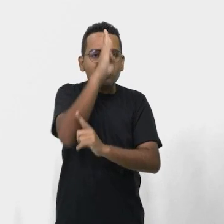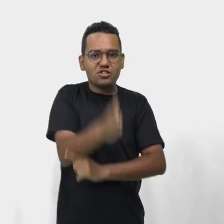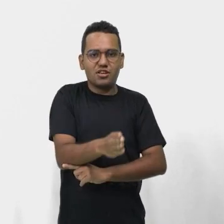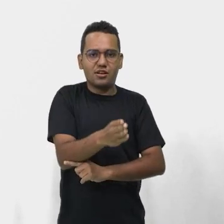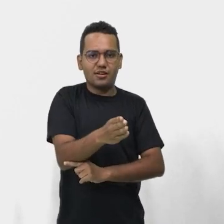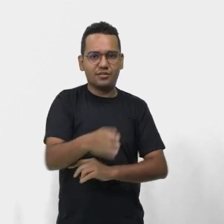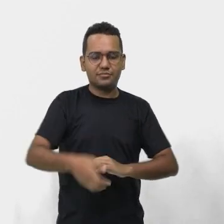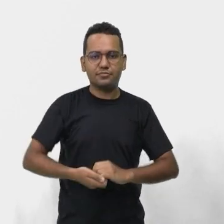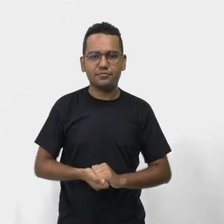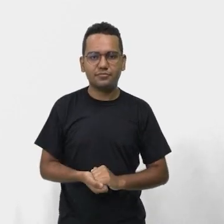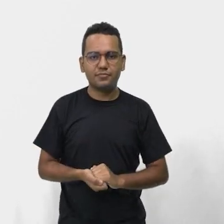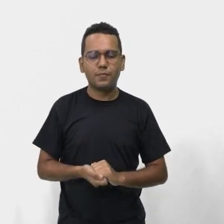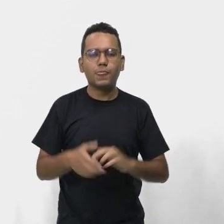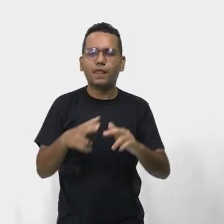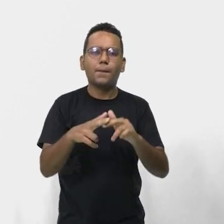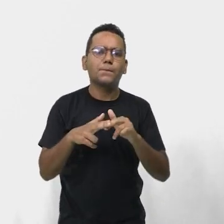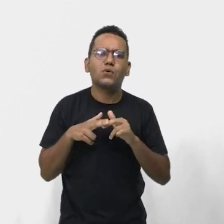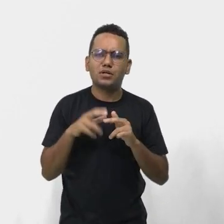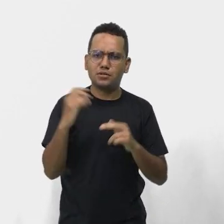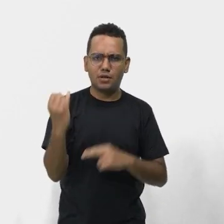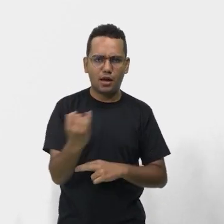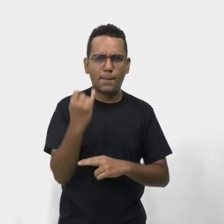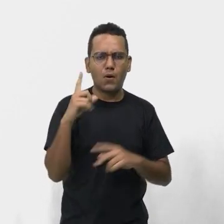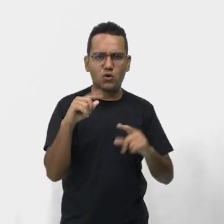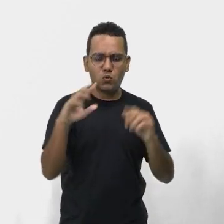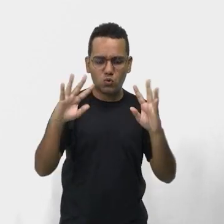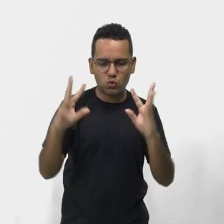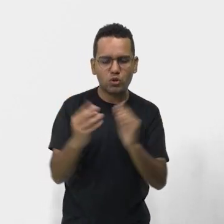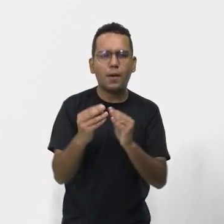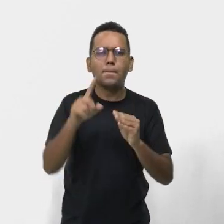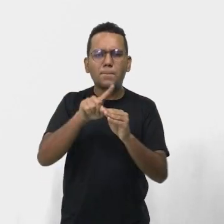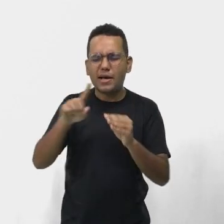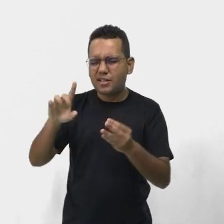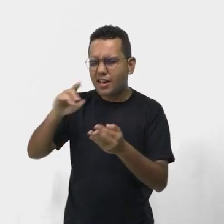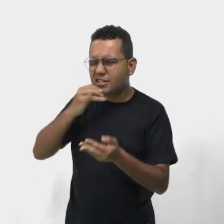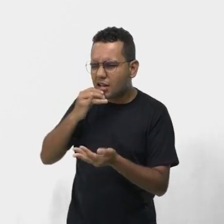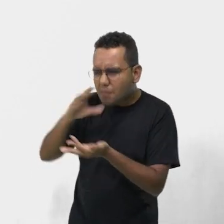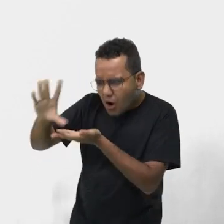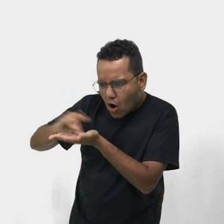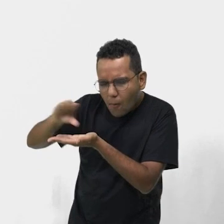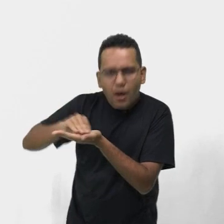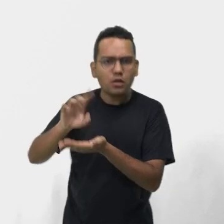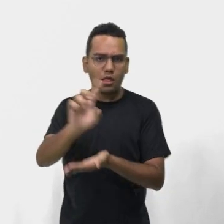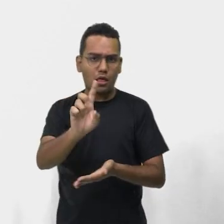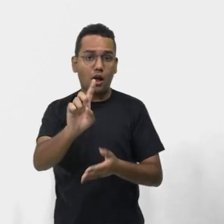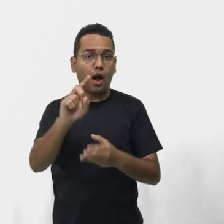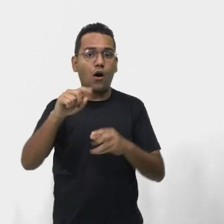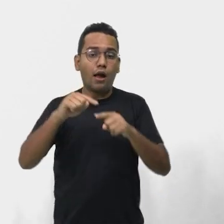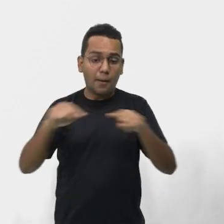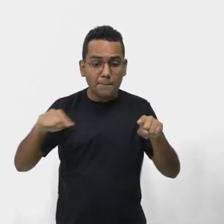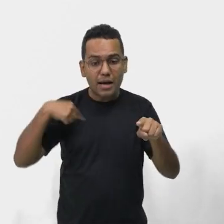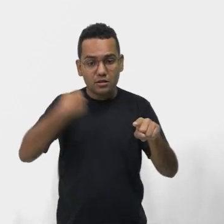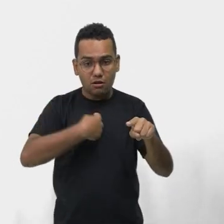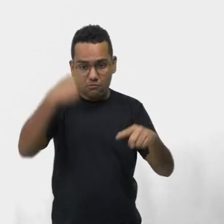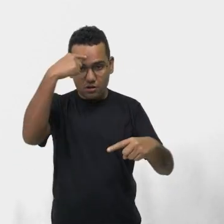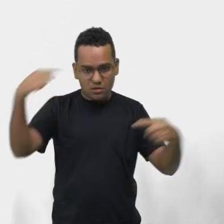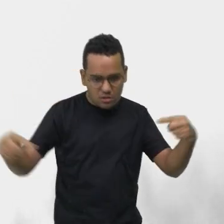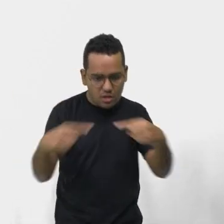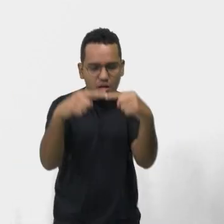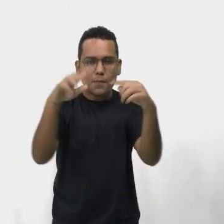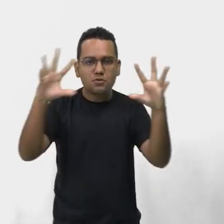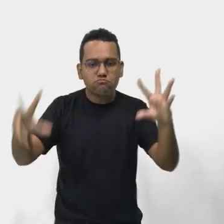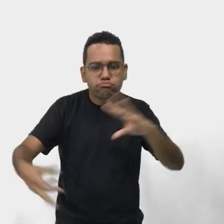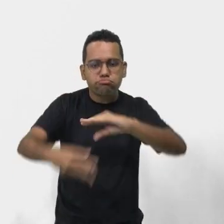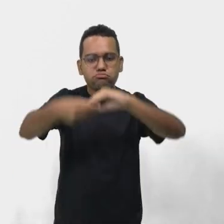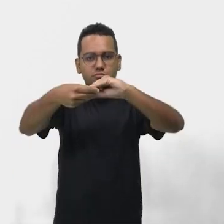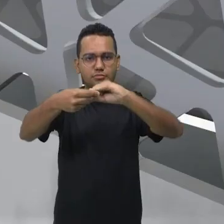e objetivo. Não se trata, portanto, de uma cópia, mas sim de uma síntese, certo? Então, o resumo é